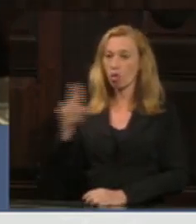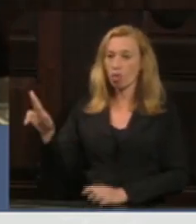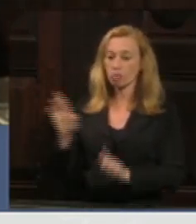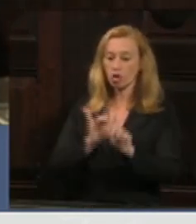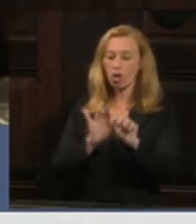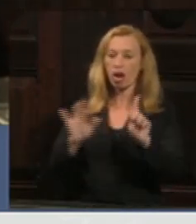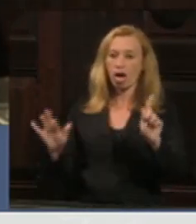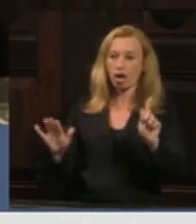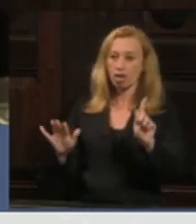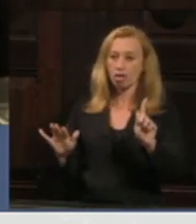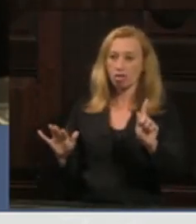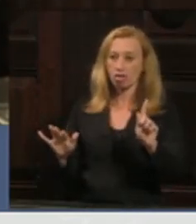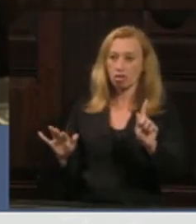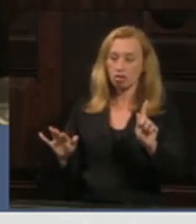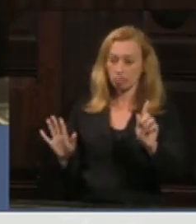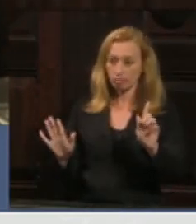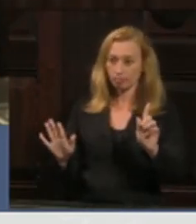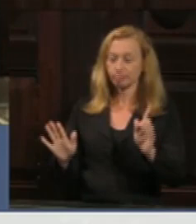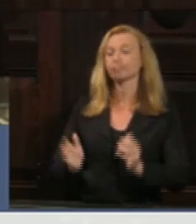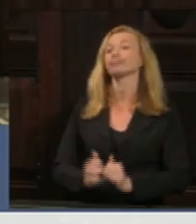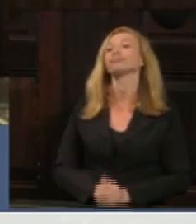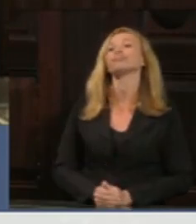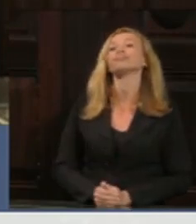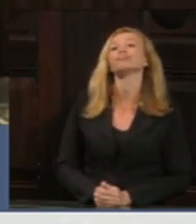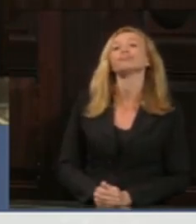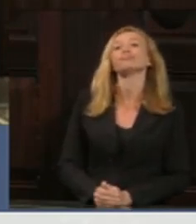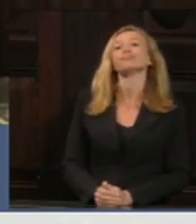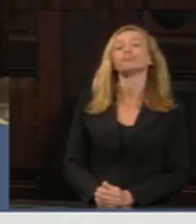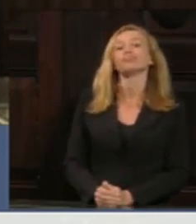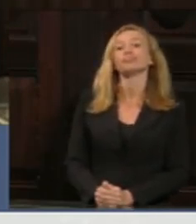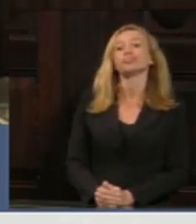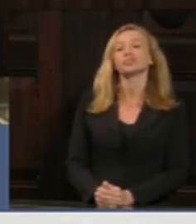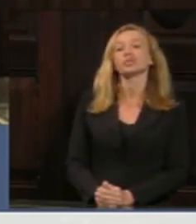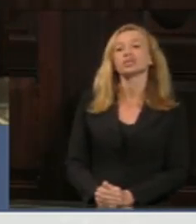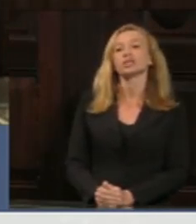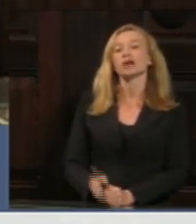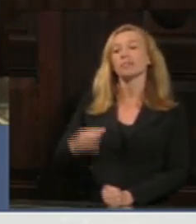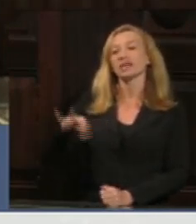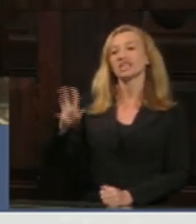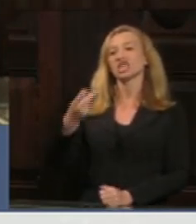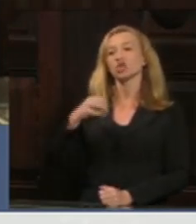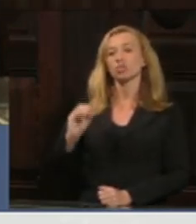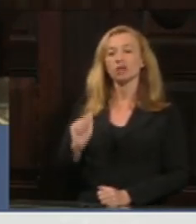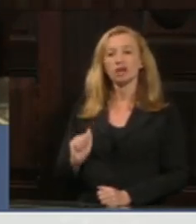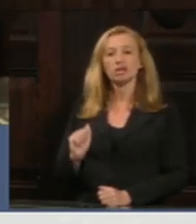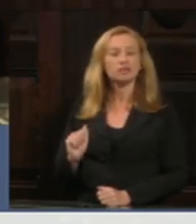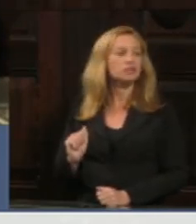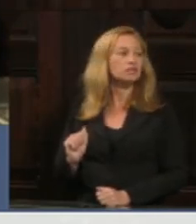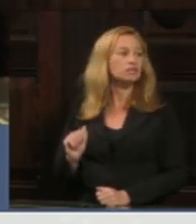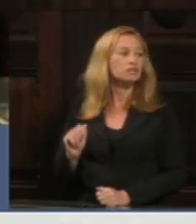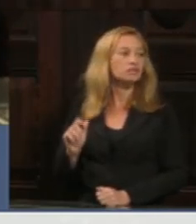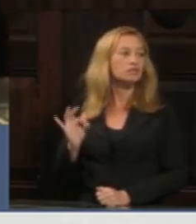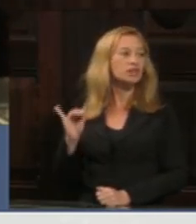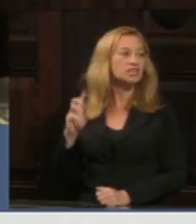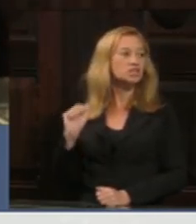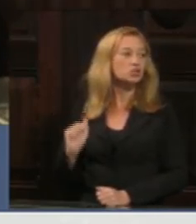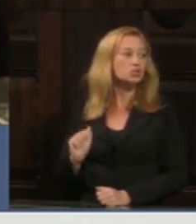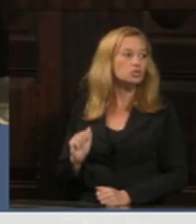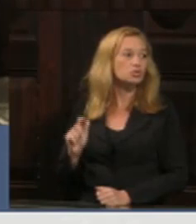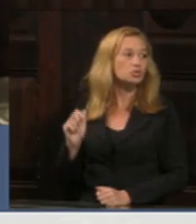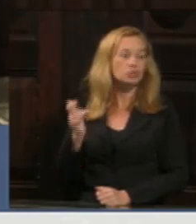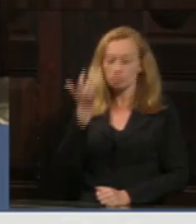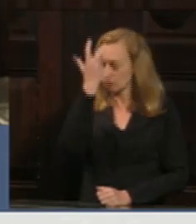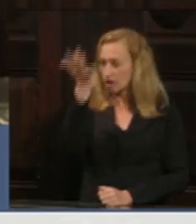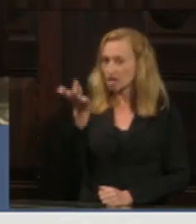sistema online de matrícula tem na rede estadual de educação. A matrícula fácil, esse sistema matrícula fácil, não passa